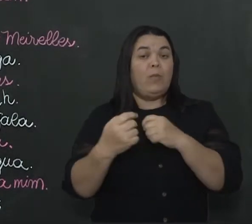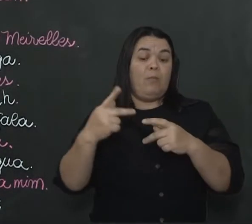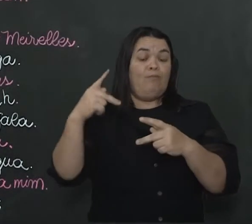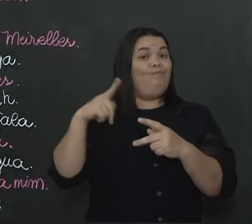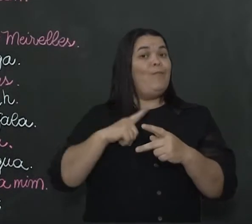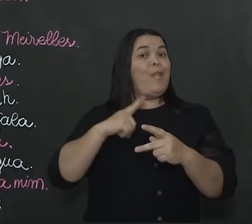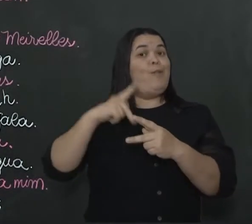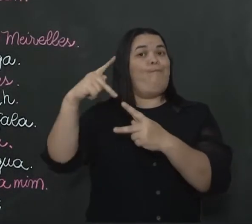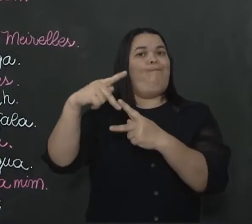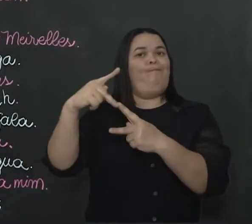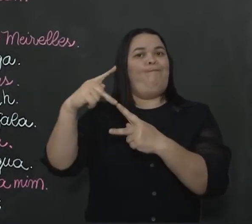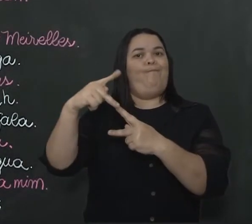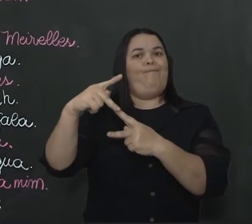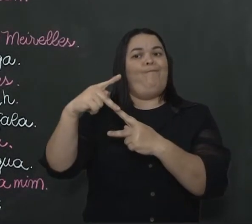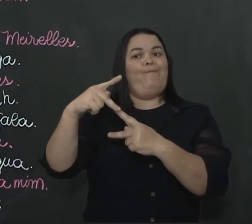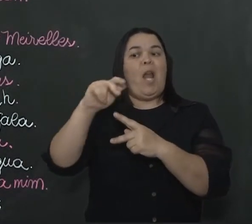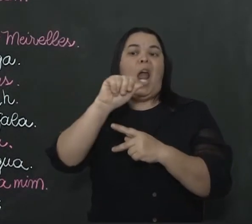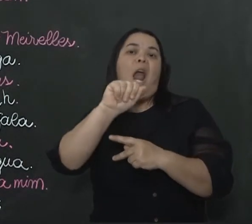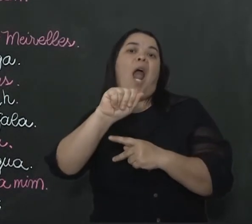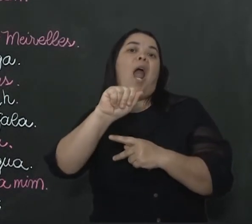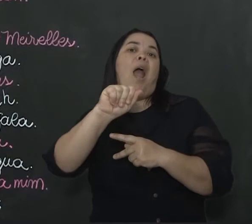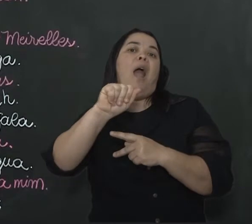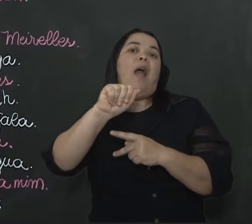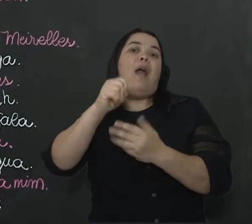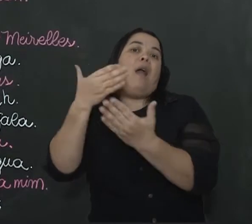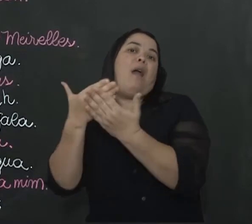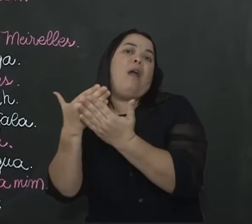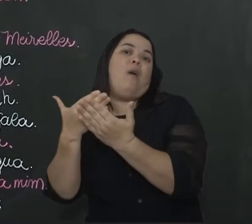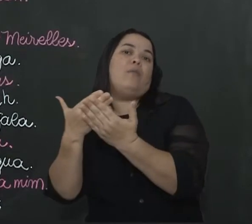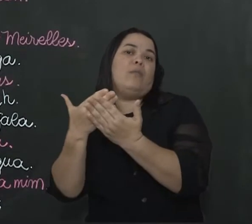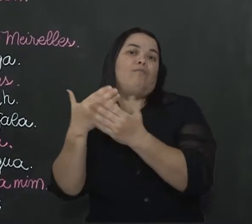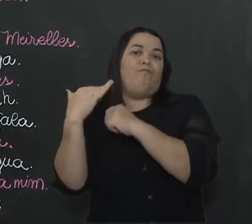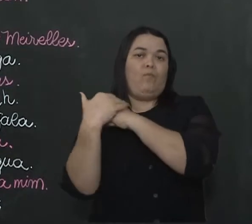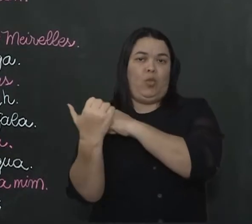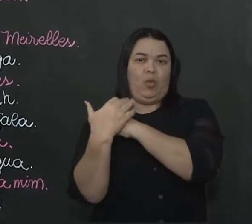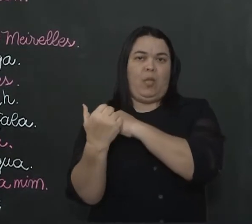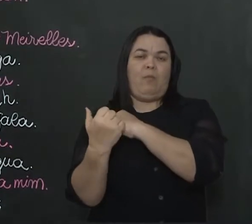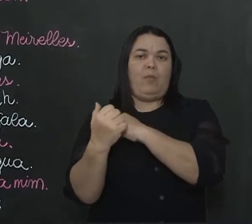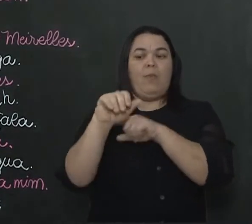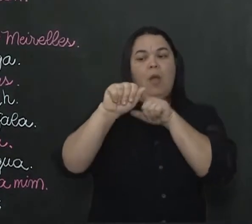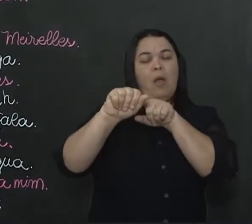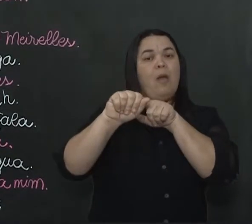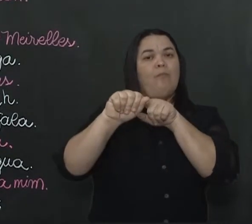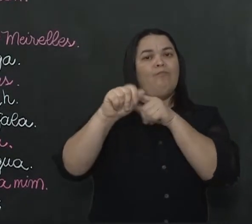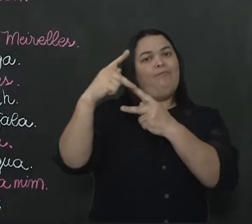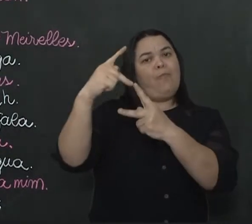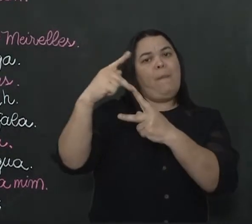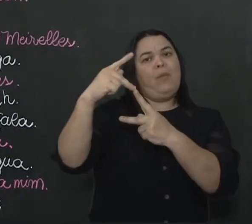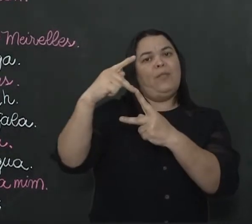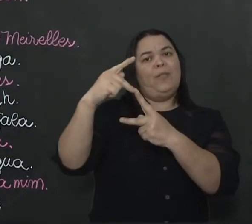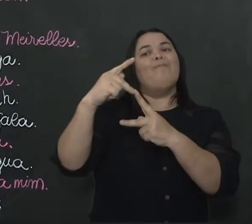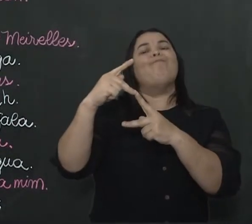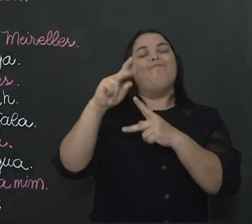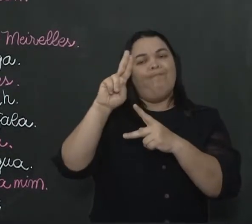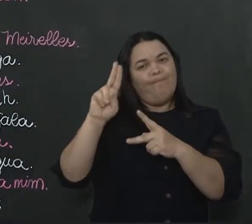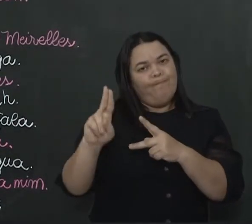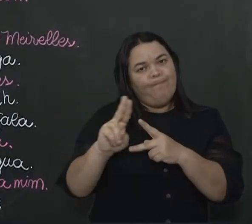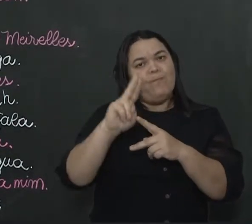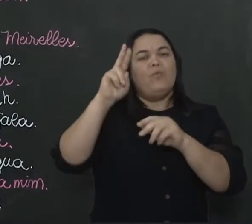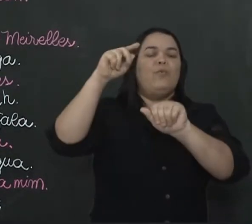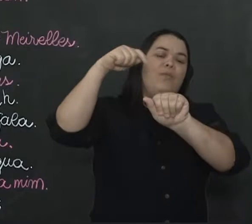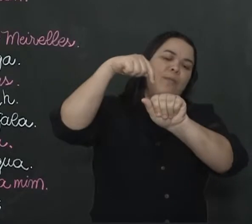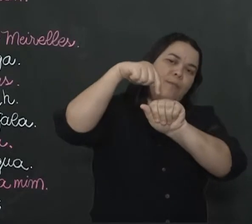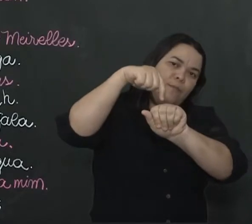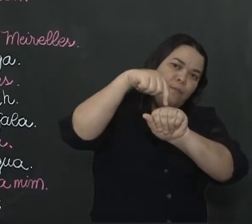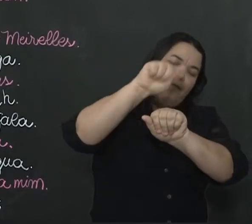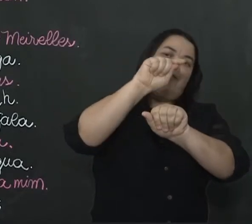você vier à aula, me procure. Mais uma ocorrência da crase. Então, até aqui estamos